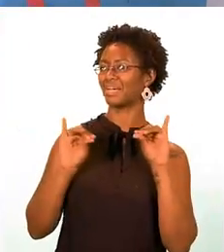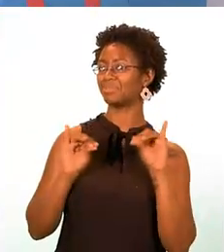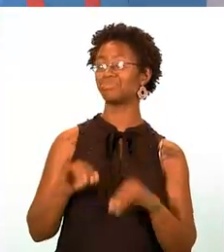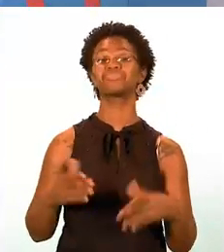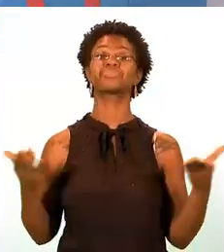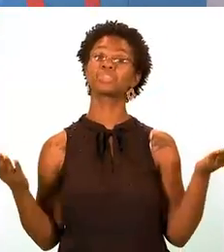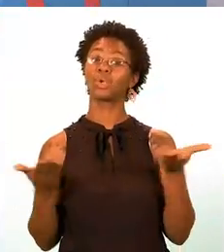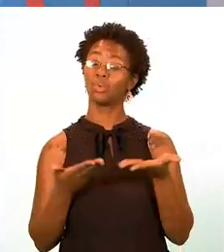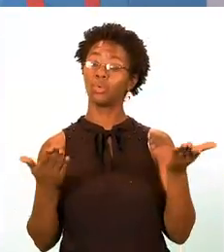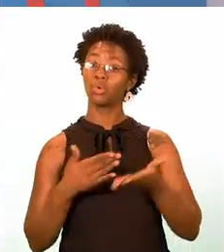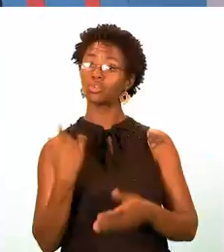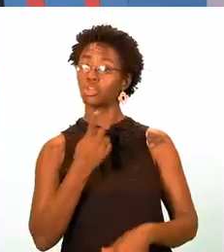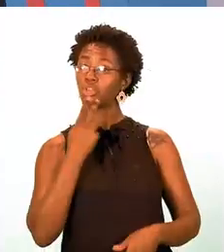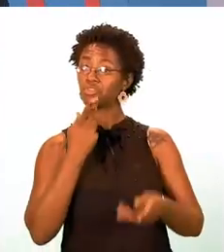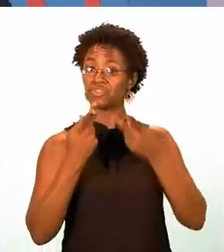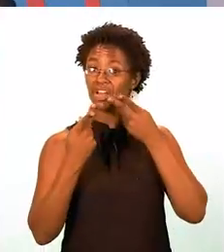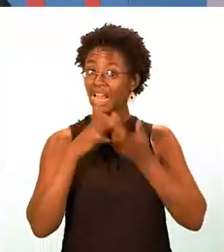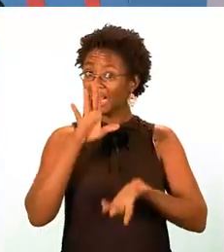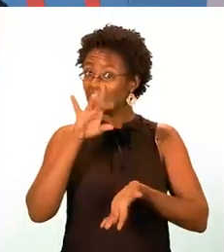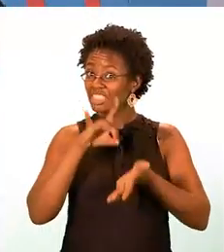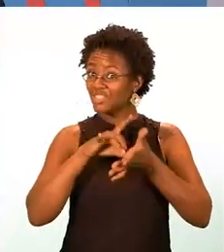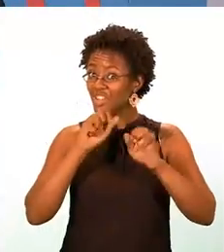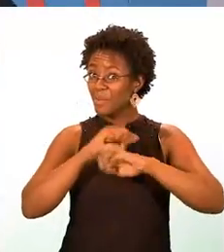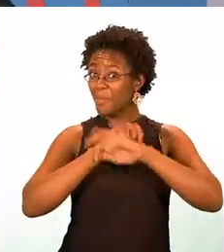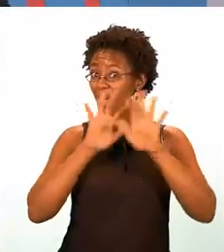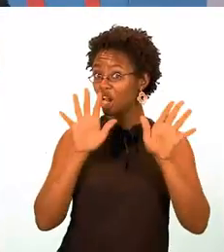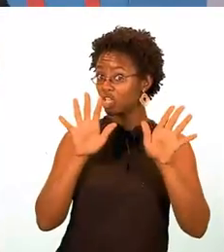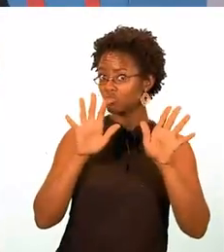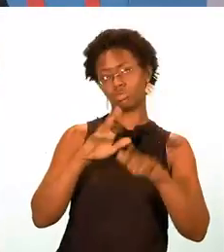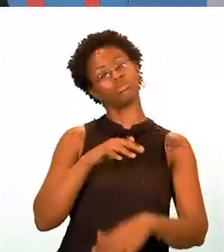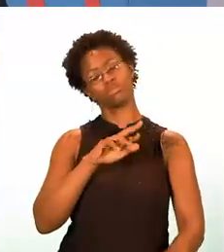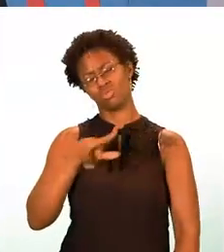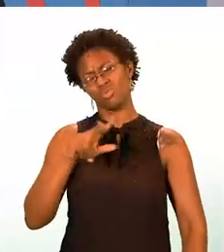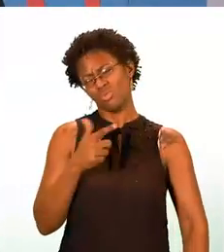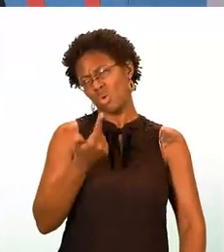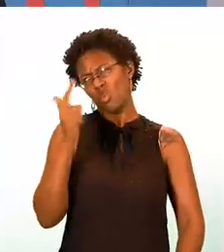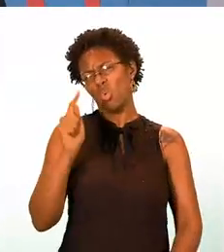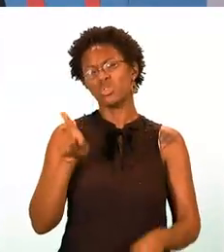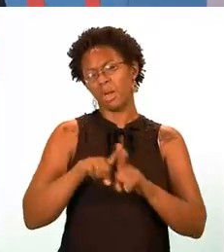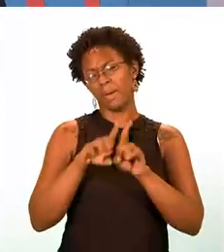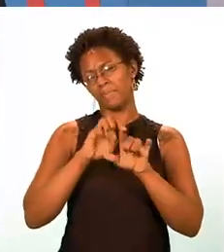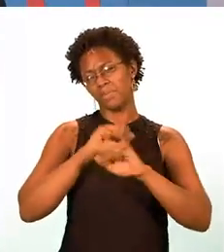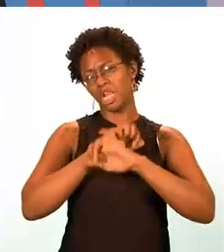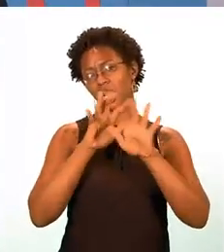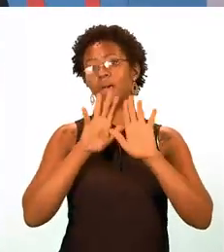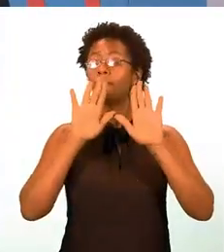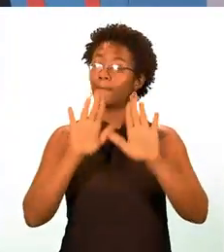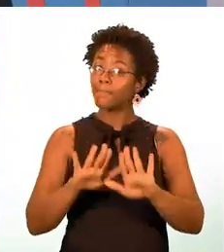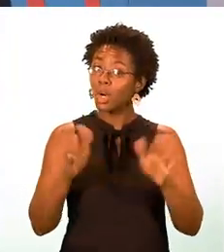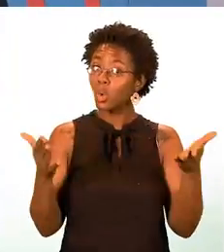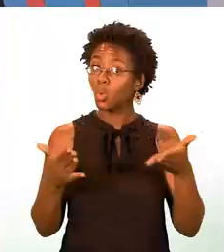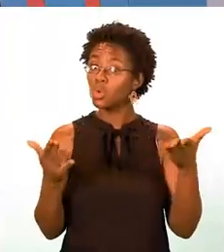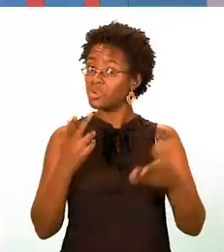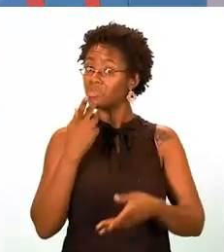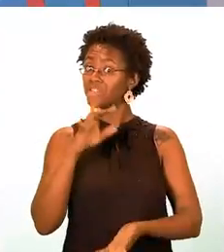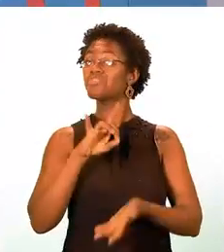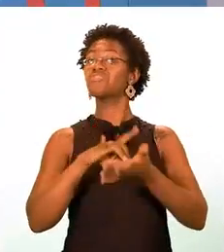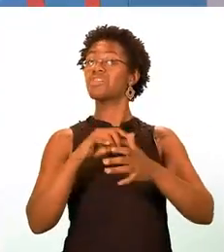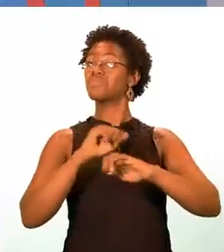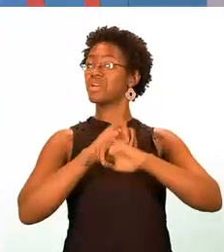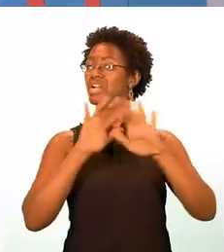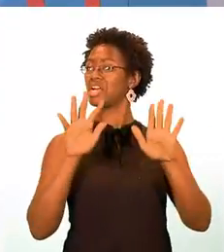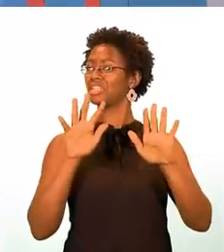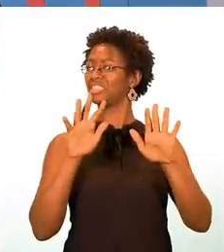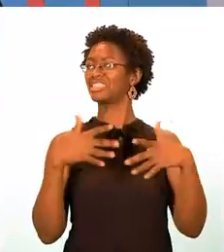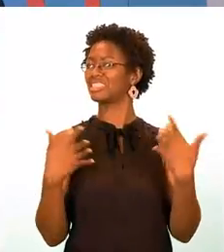Olá! Nosso programa de hoje vai ser literalmente brilhante. Não que os outros não sejam, é que esse é mesmo literal.